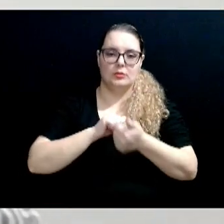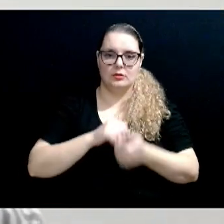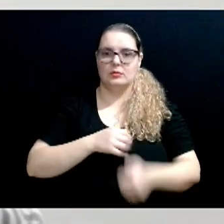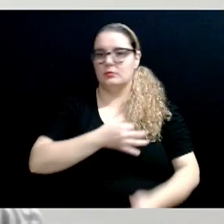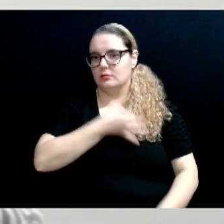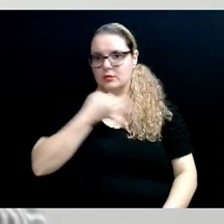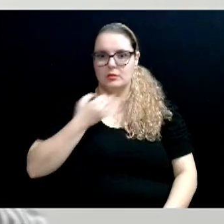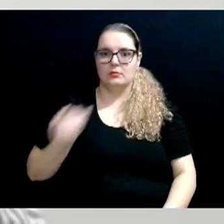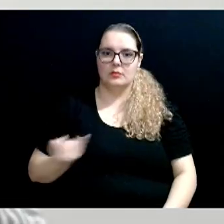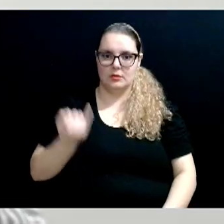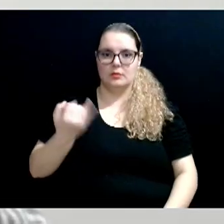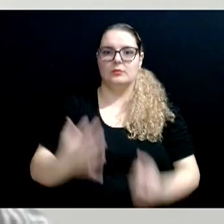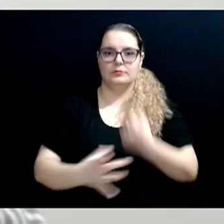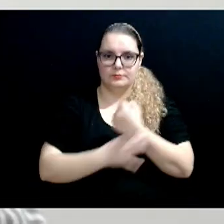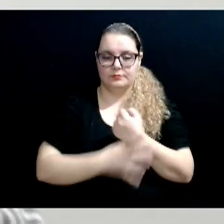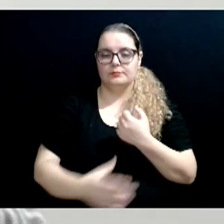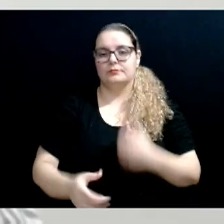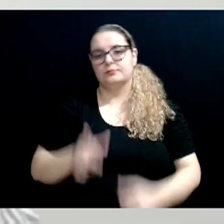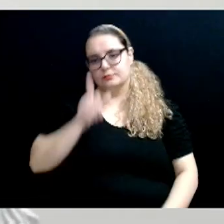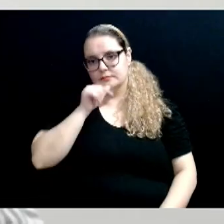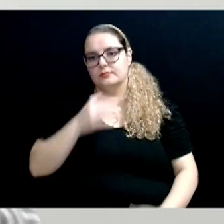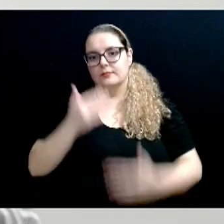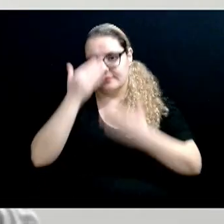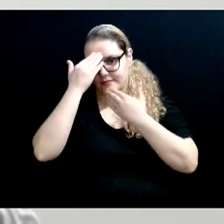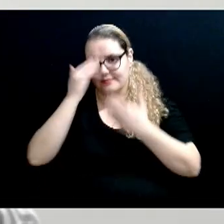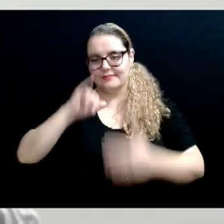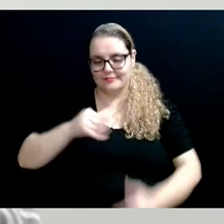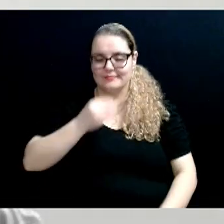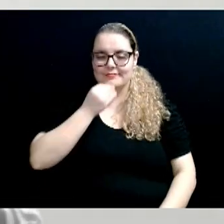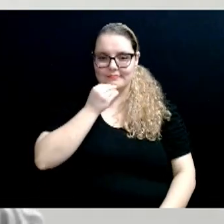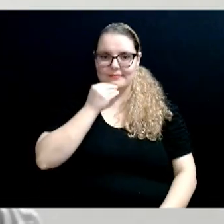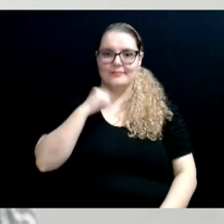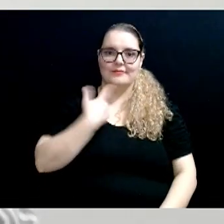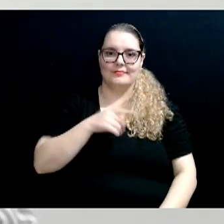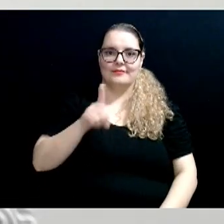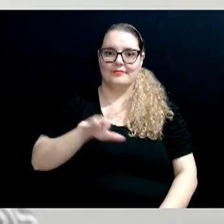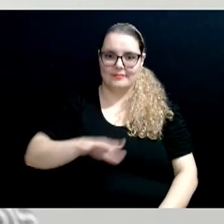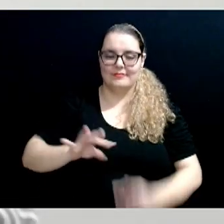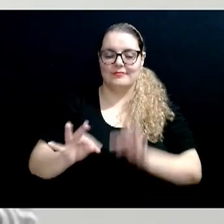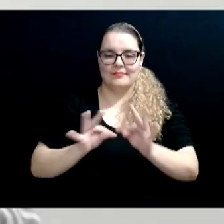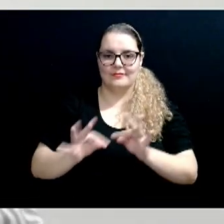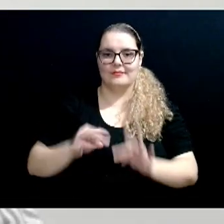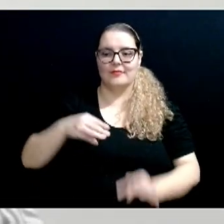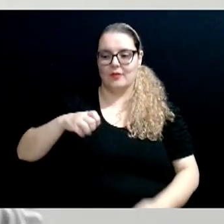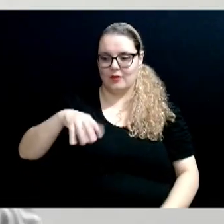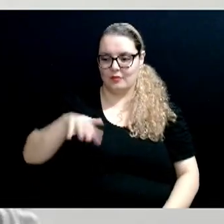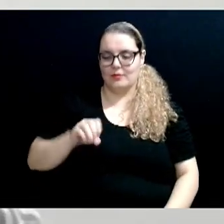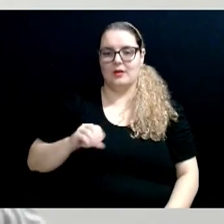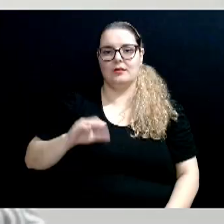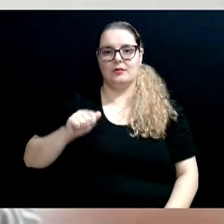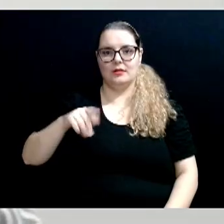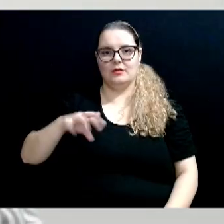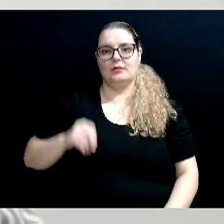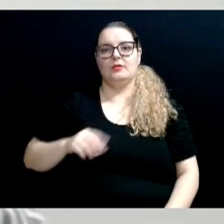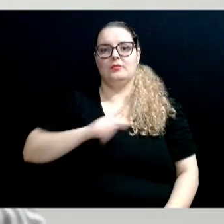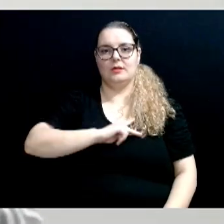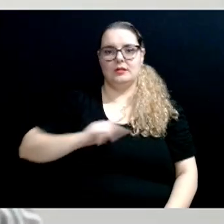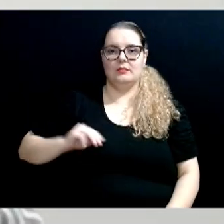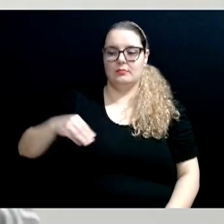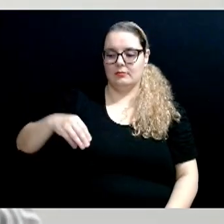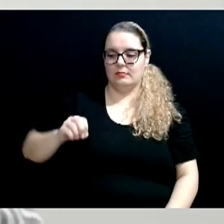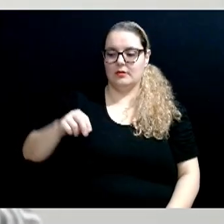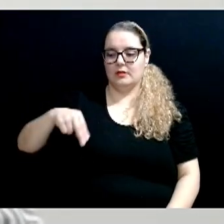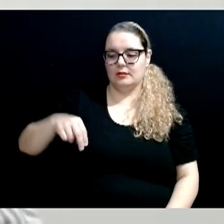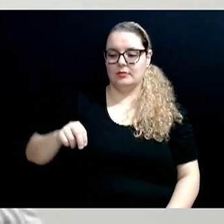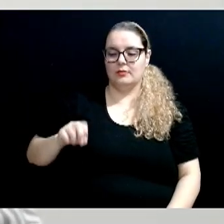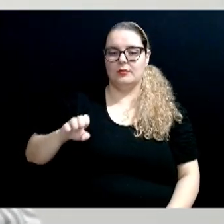da água. E agradecer pela oportunidade aqui pela nossa diretoria técnica, o Marco Antônio, nosso presidente Manuelito, pela oportunidade de estar realizando